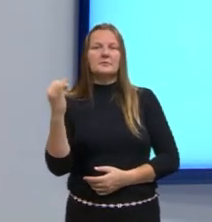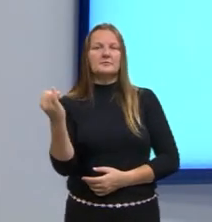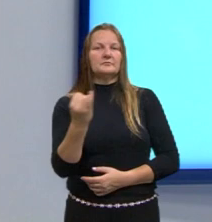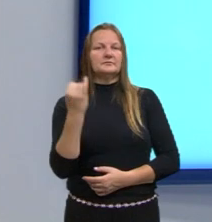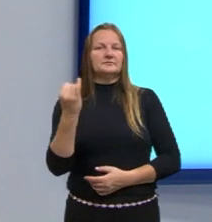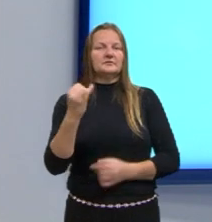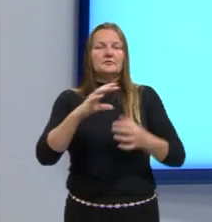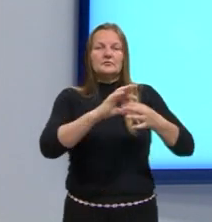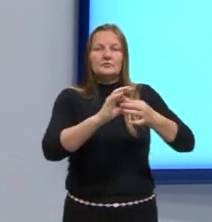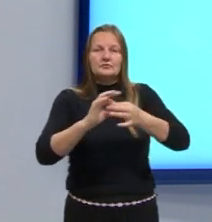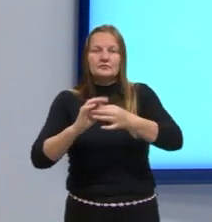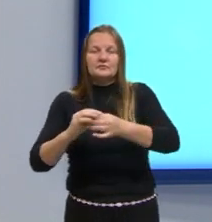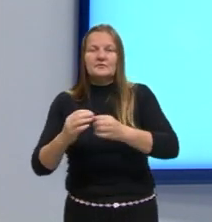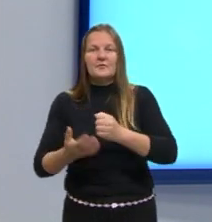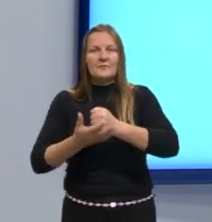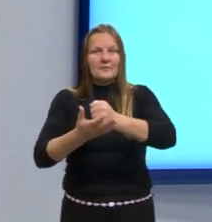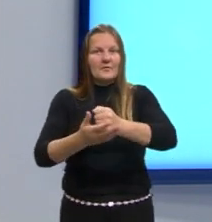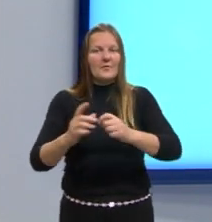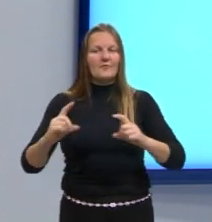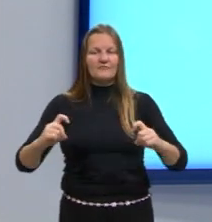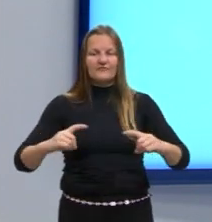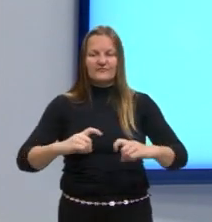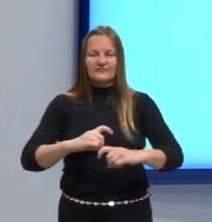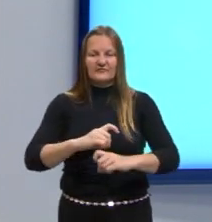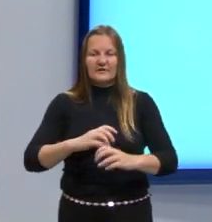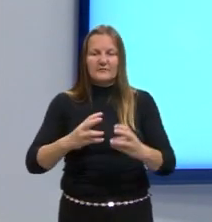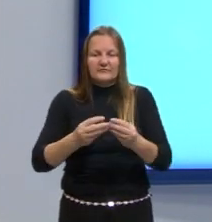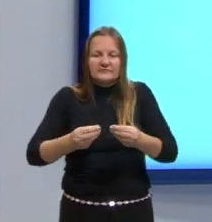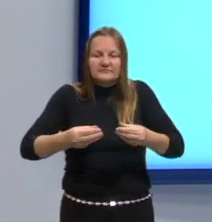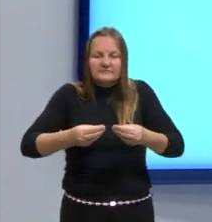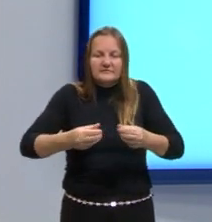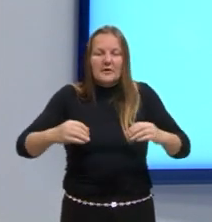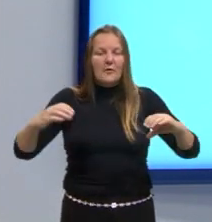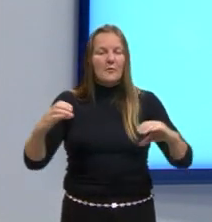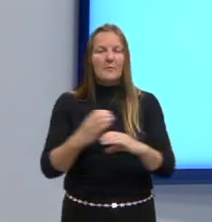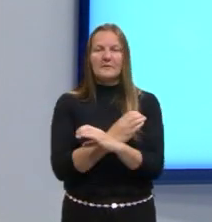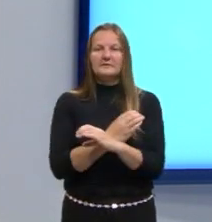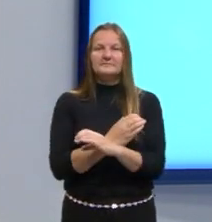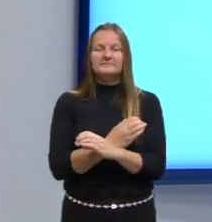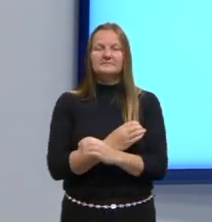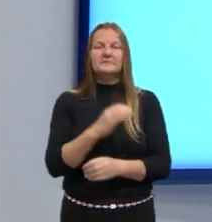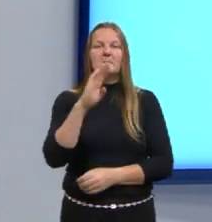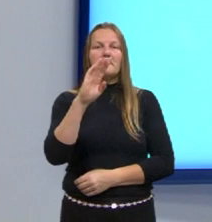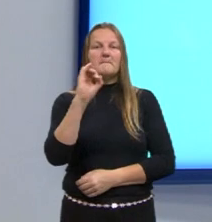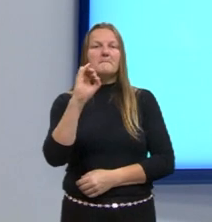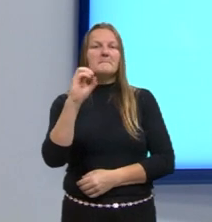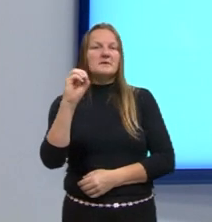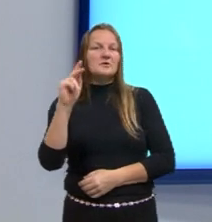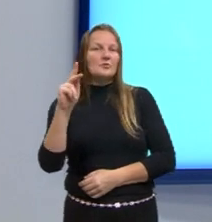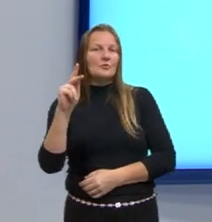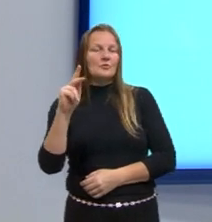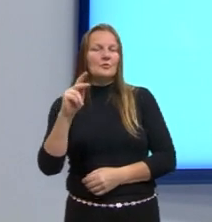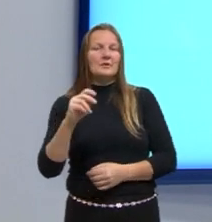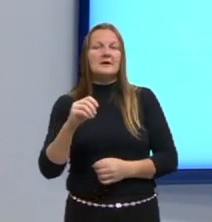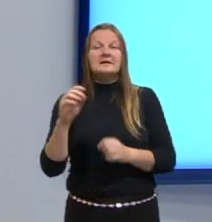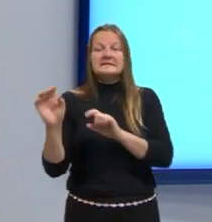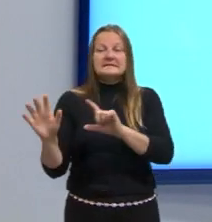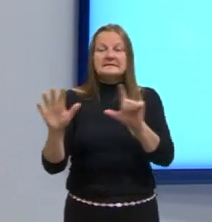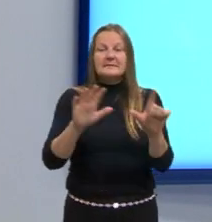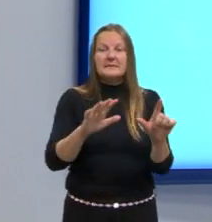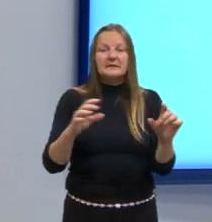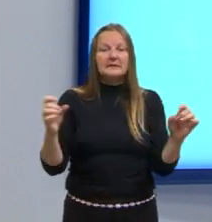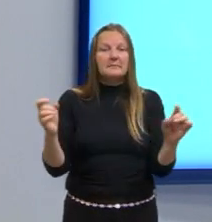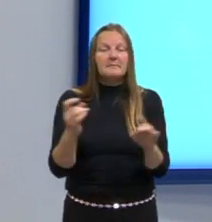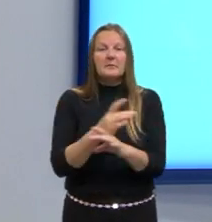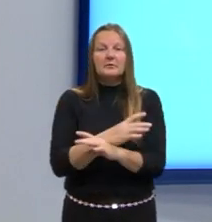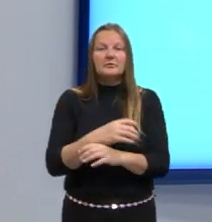em condições favoráveis os microrganismos podem degradar os completamente em semanas olha que maravilha a gente não tá falando